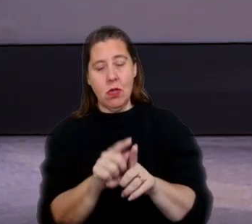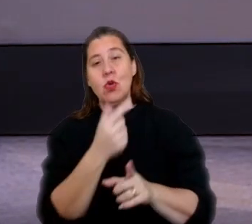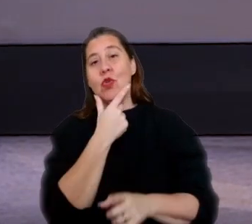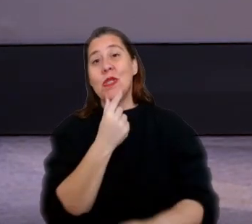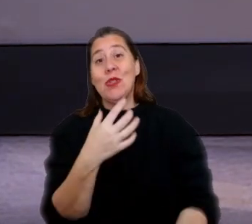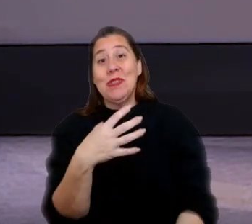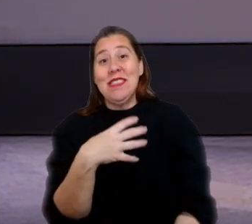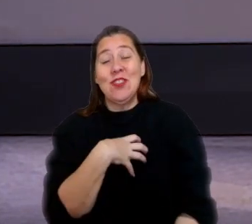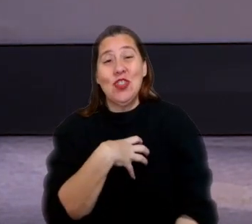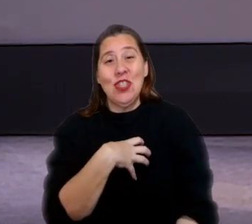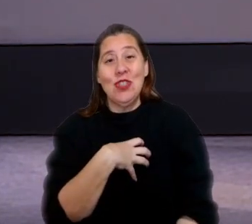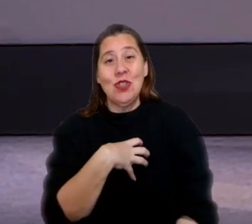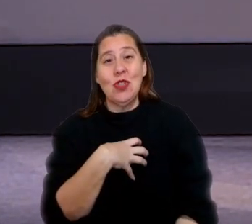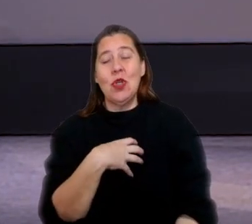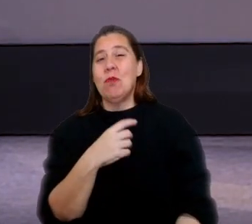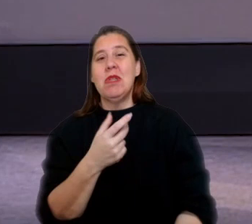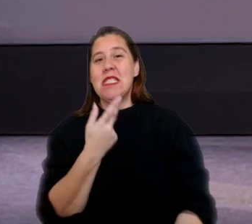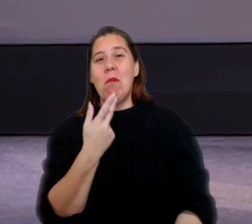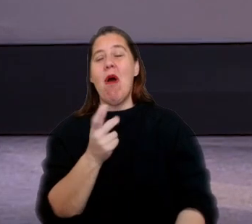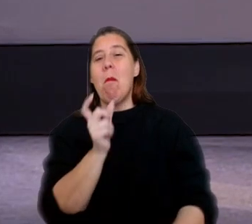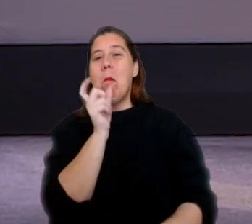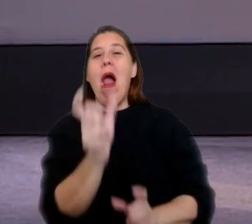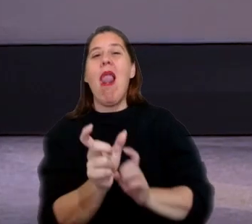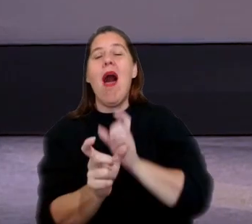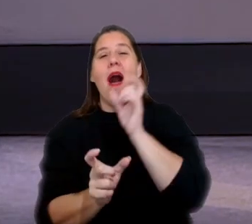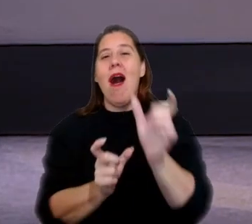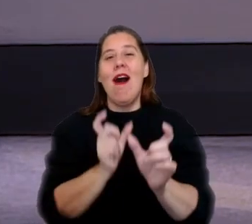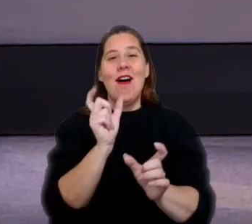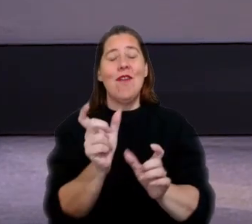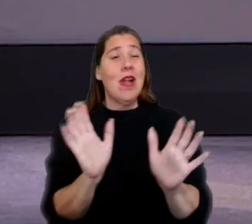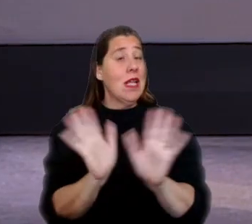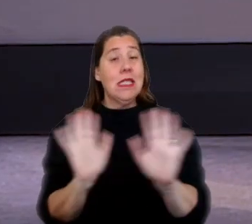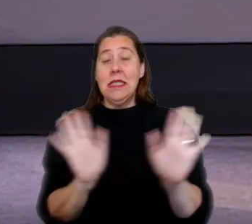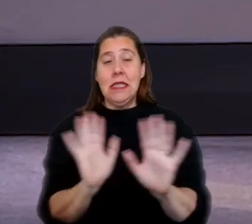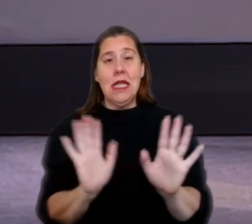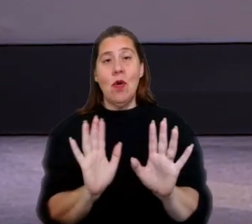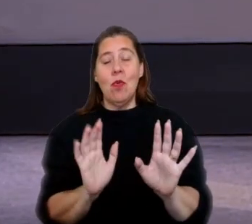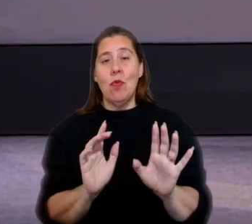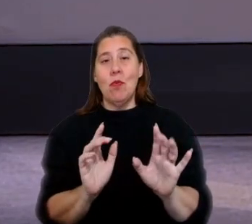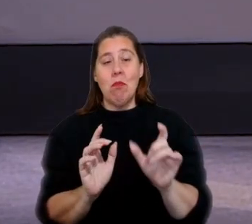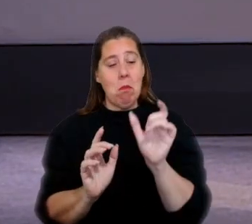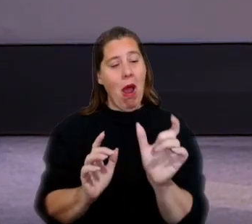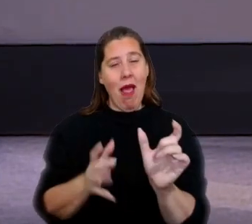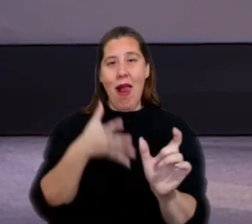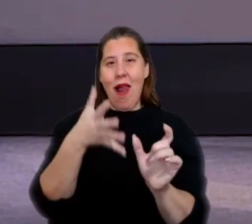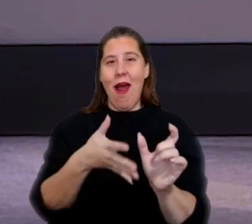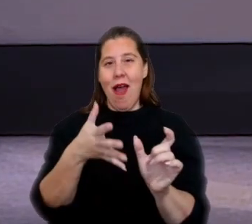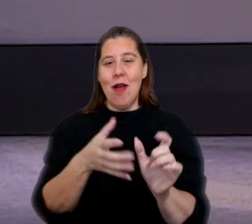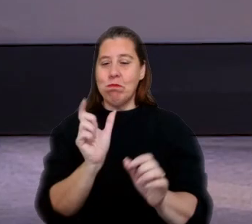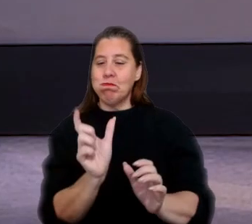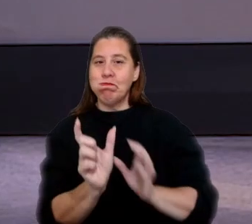também o que os meninos estão sentindo. Acho que eles não precisam pôr em palavras o que eles estão sentindo, quais são as questões que eles estão enfrentando, porque